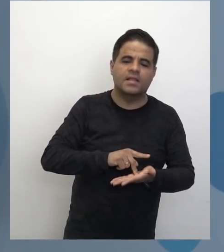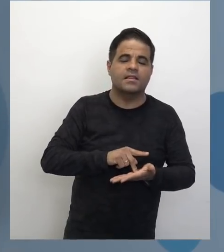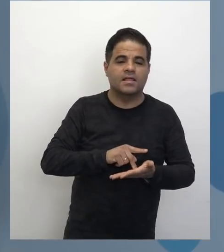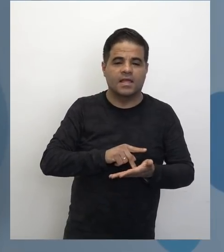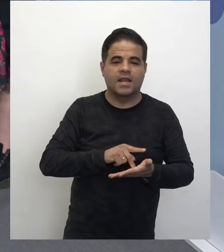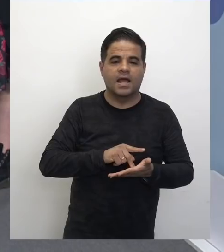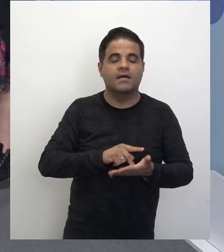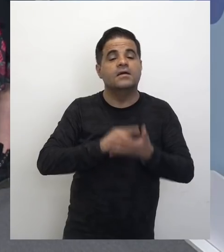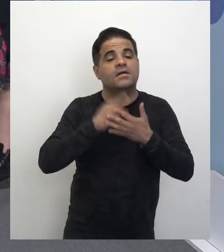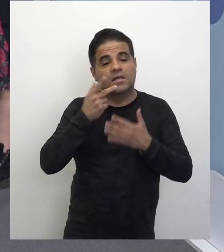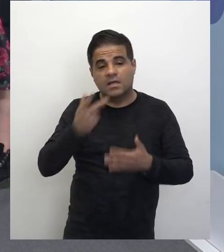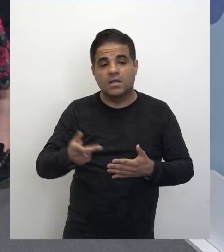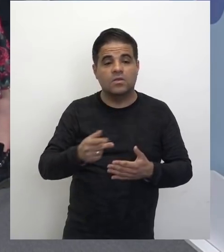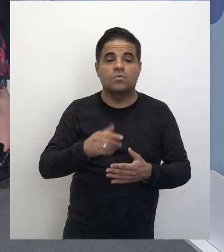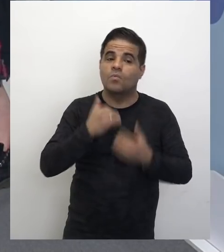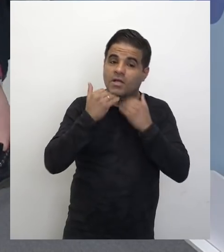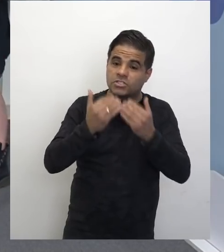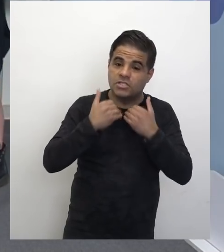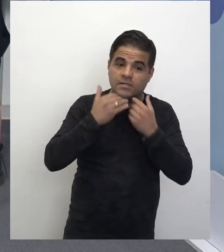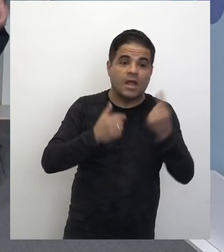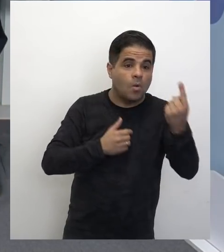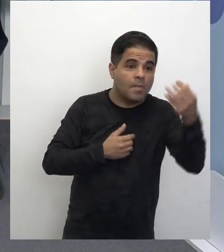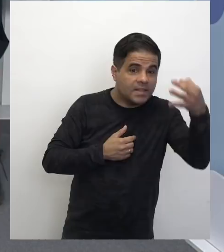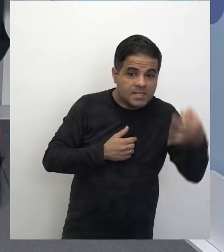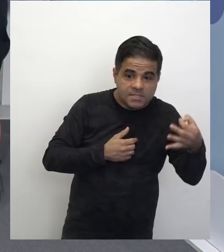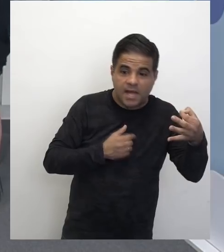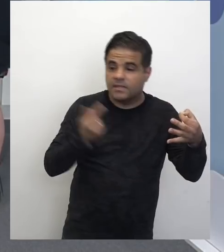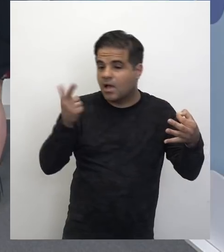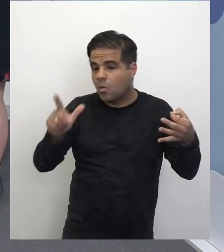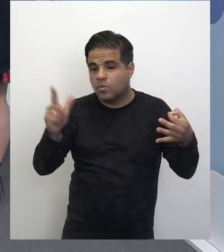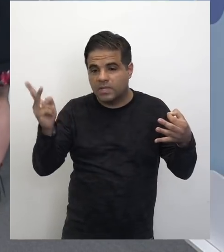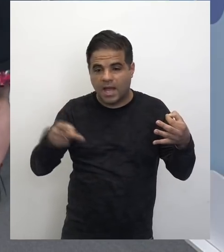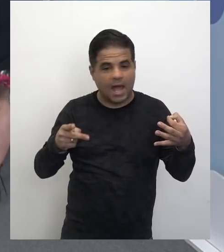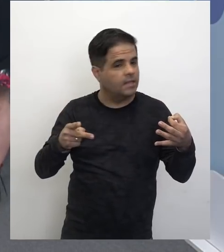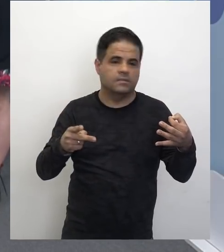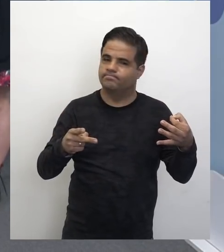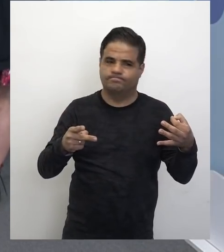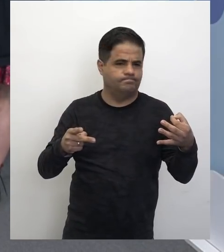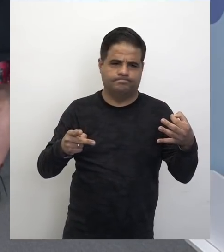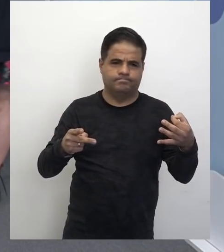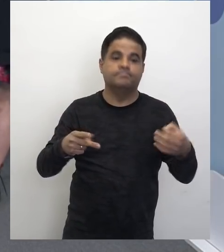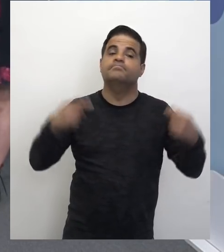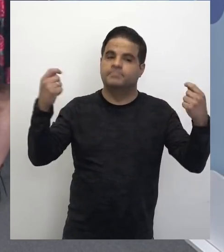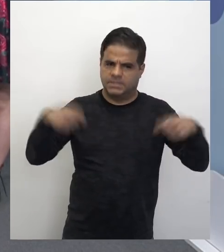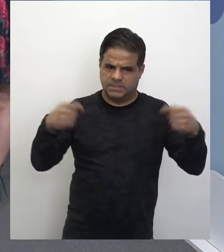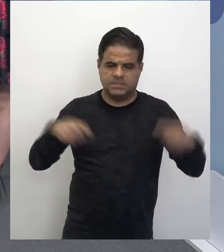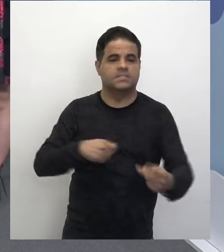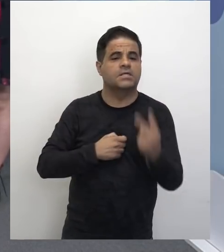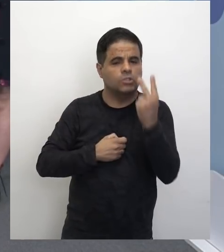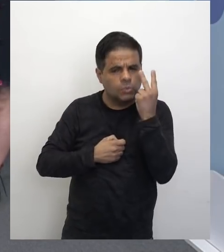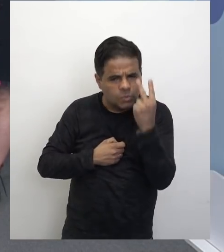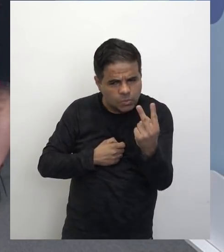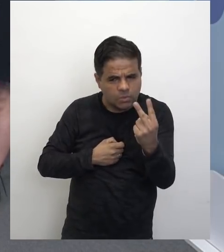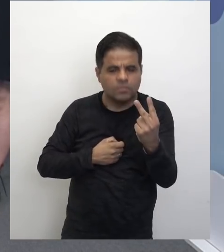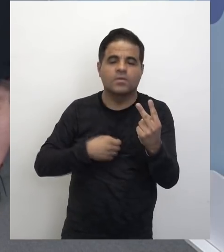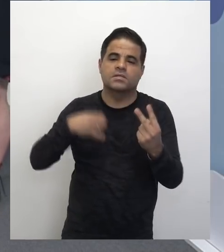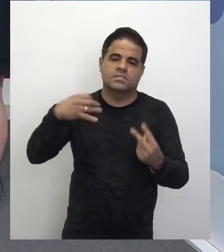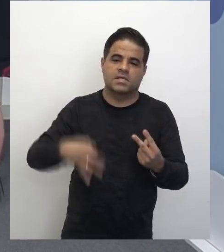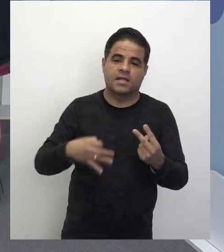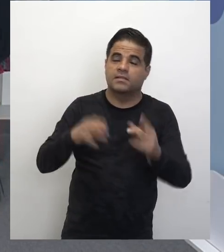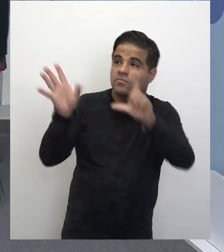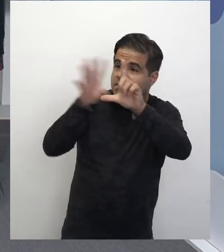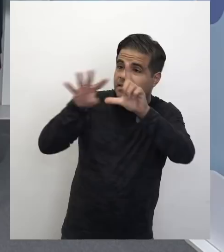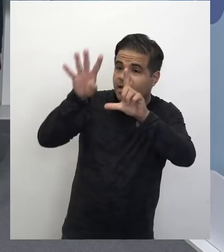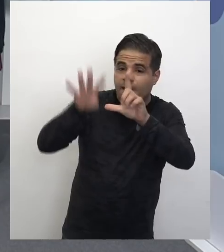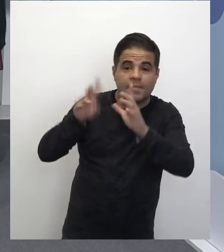não? E não adianta uma estar certa e outra não. Tem que ser as duas. Exato. Por isso que a tabela da verdade ela é